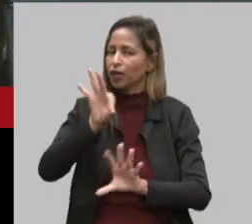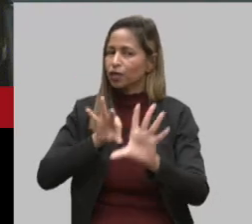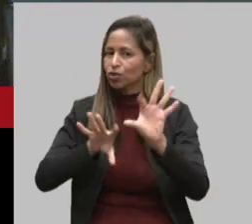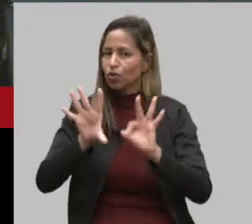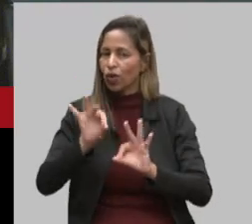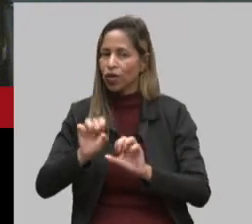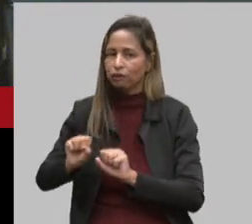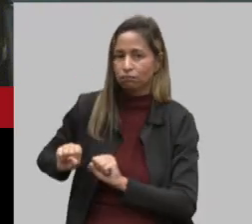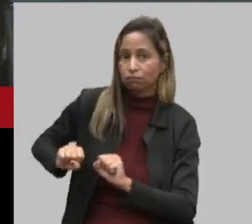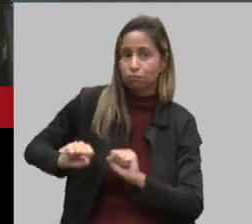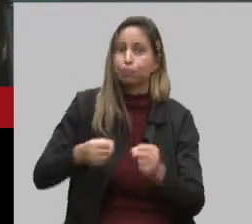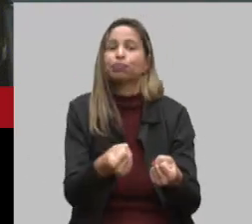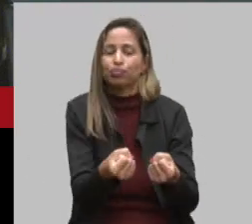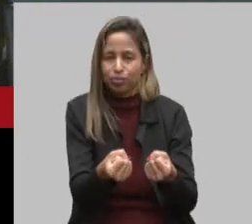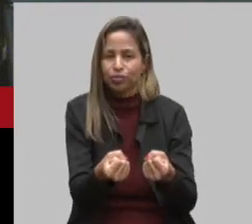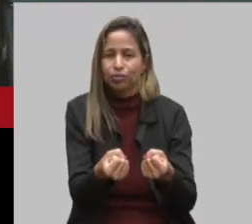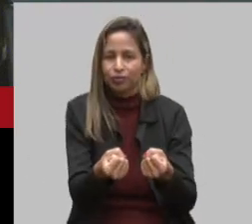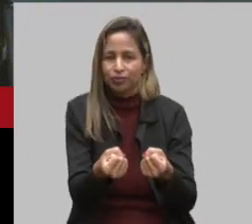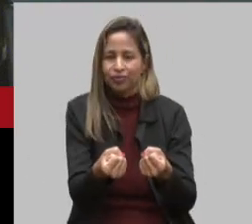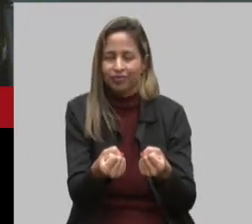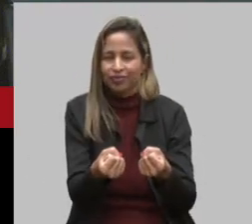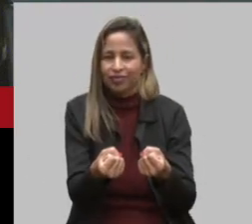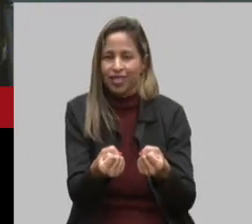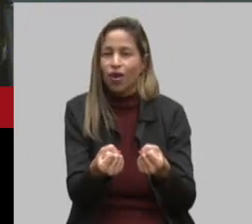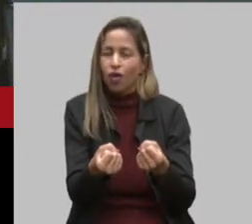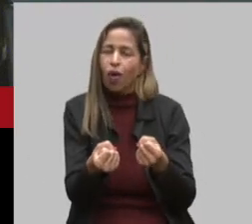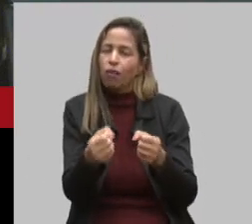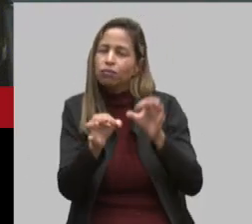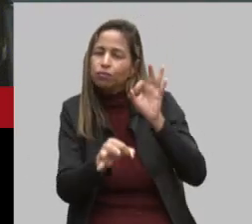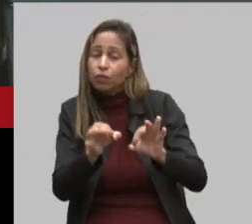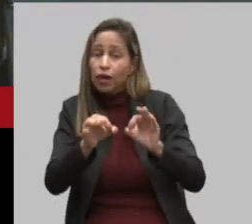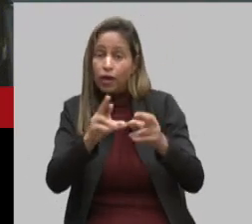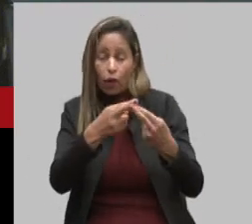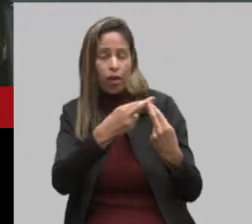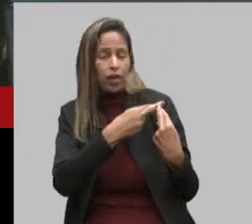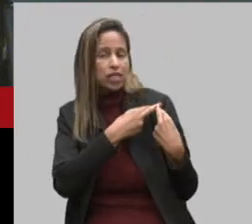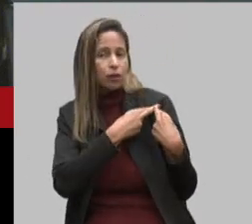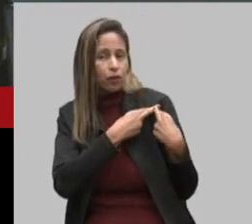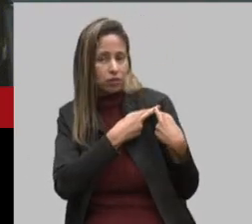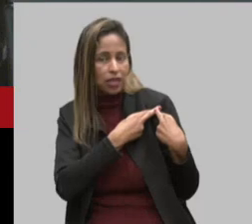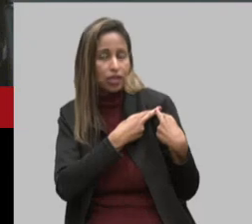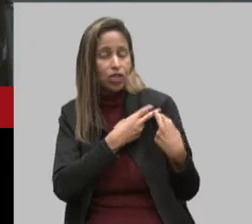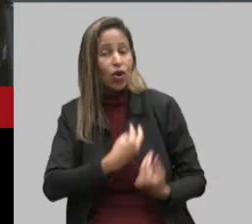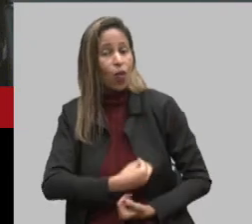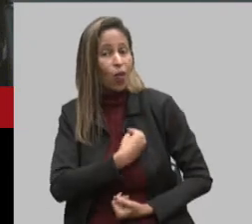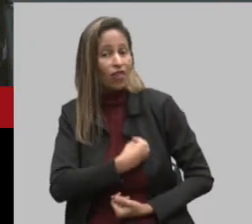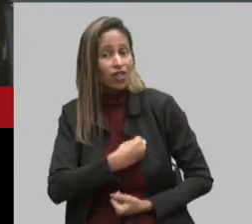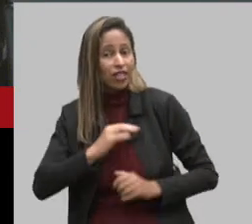os desafios e dilemas com senso crítico e responsabilidade com a vida